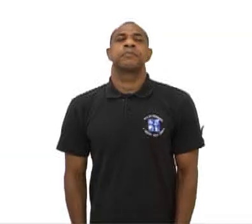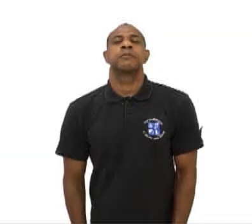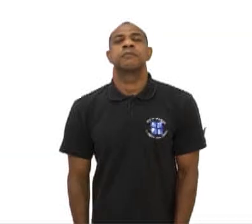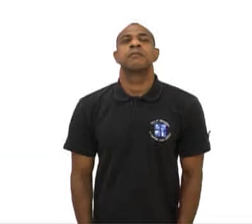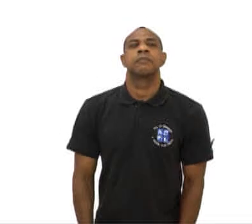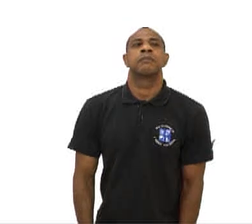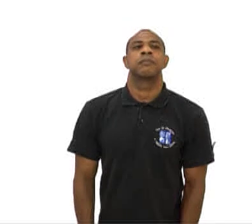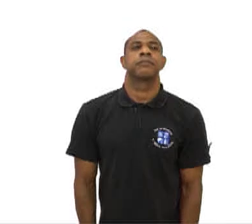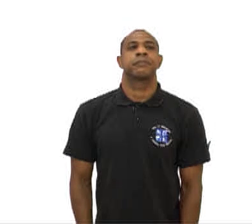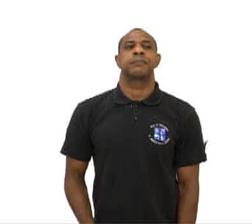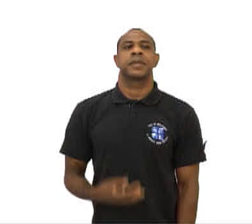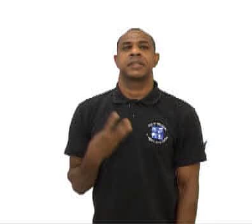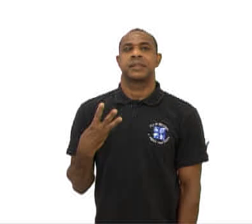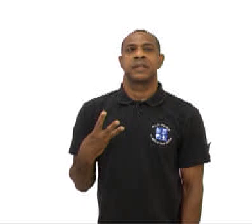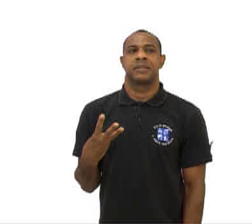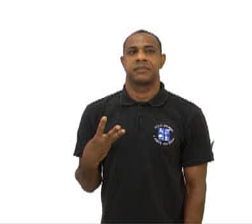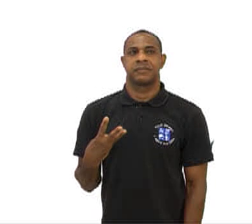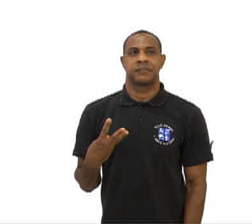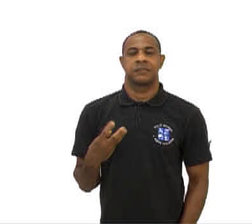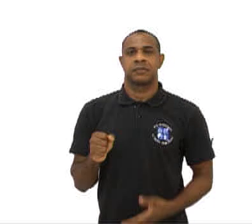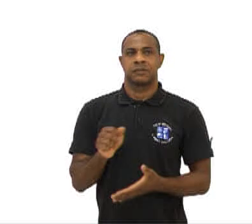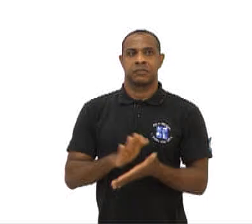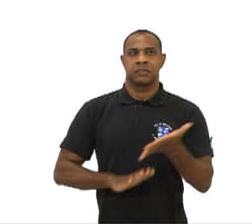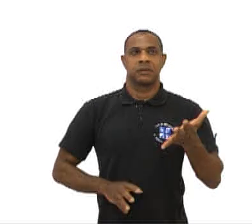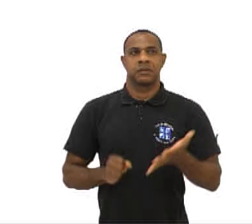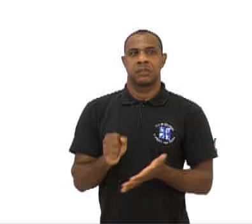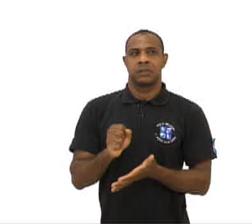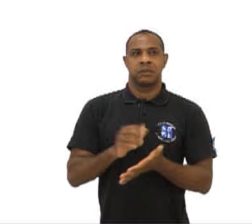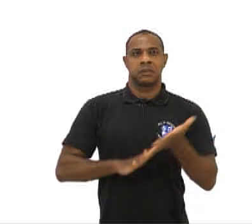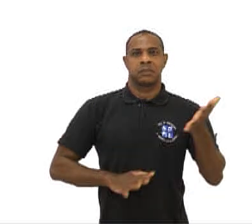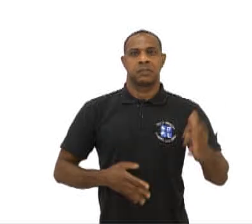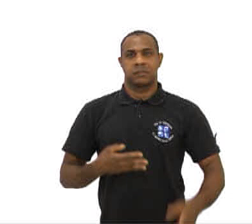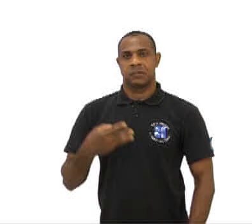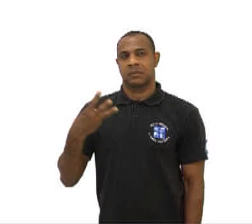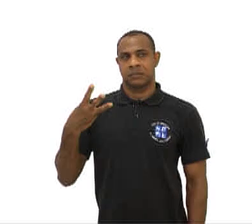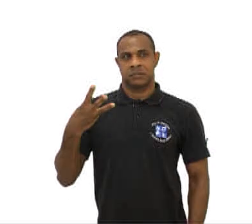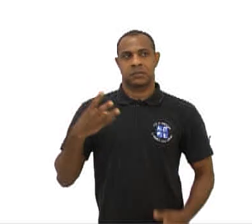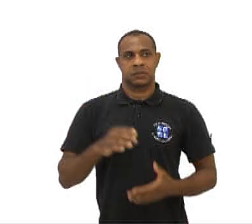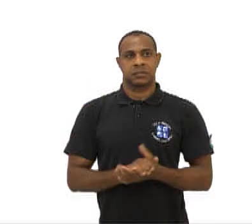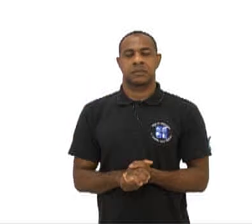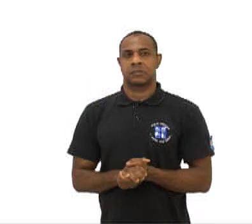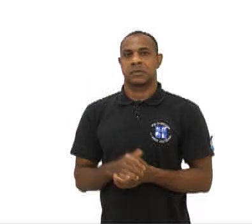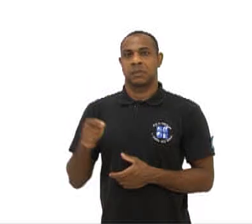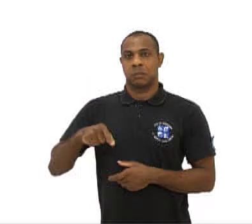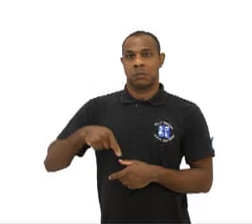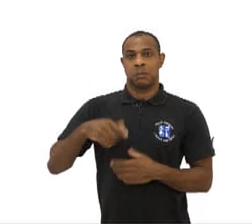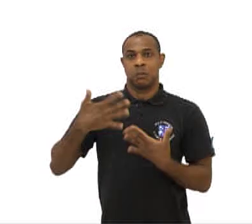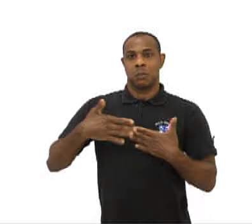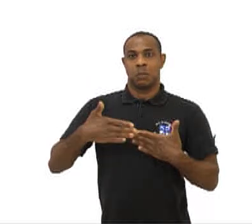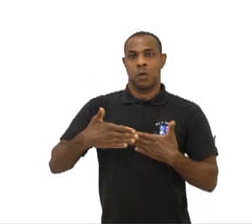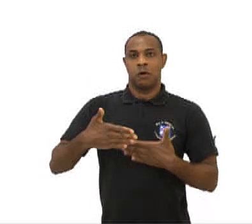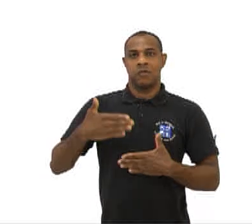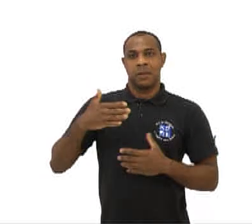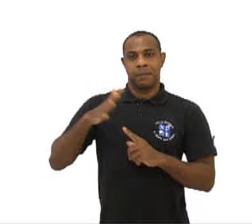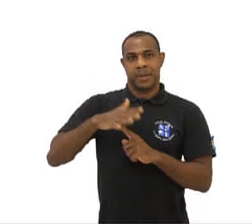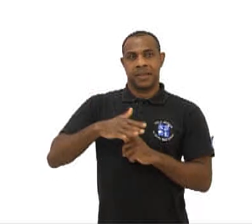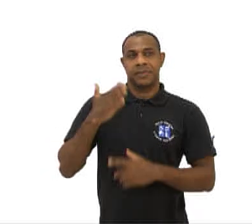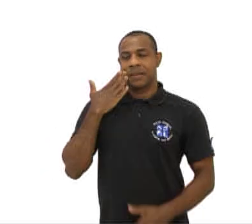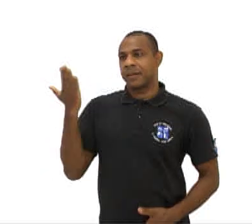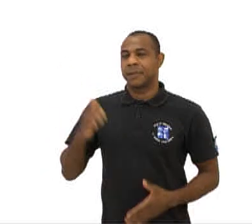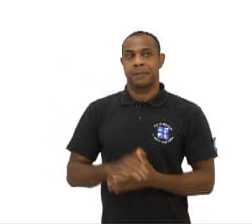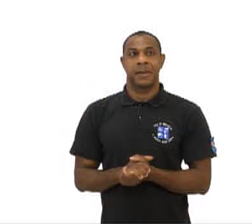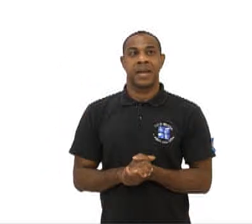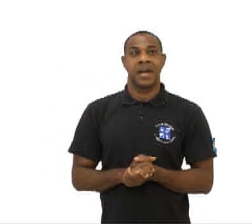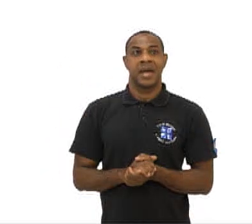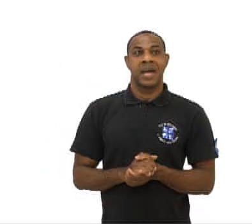Exercício 3, 14 países, né? Eu já tinha falado. Exercício 4, aqui da prova Paraná. No mês passado, a André pagou um